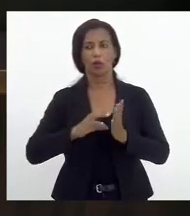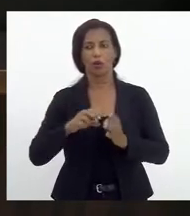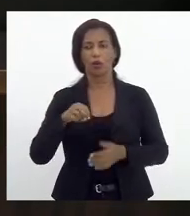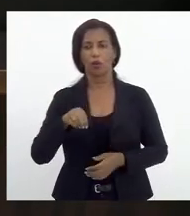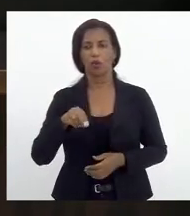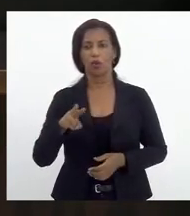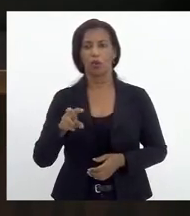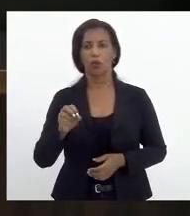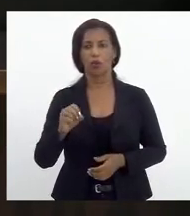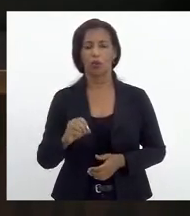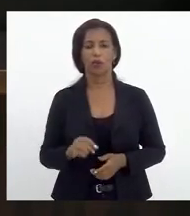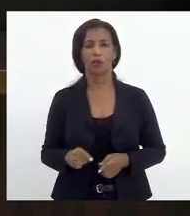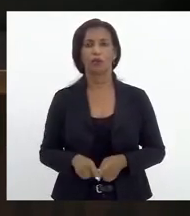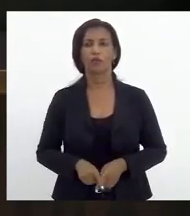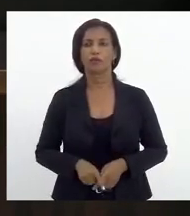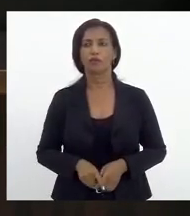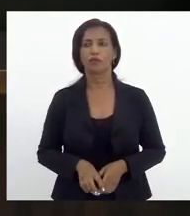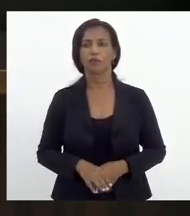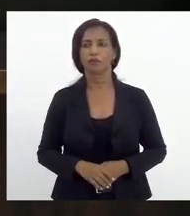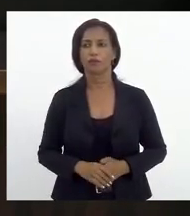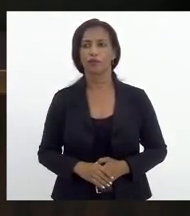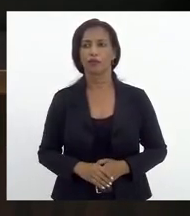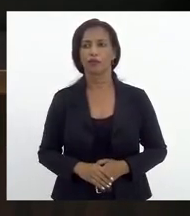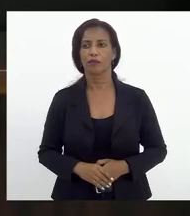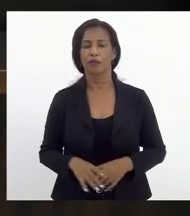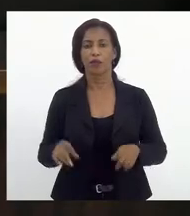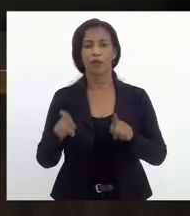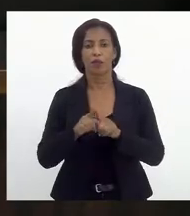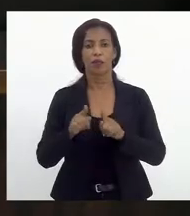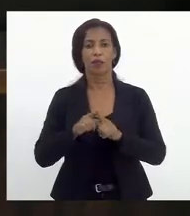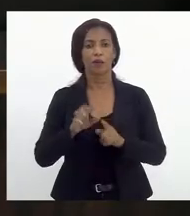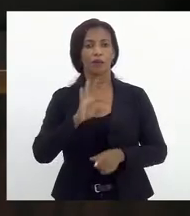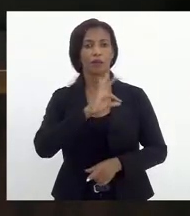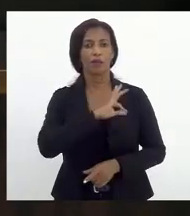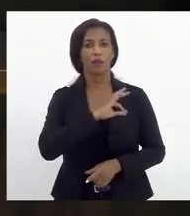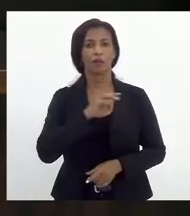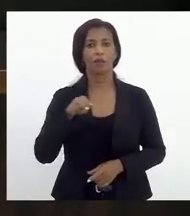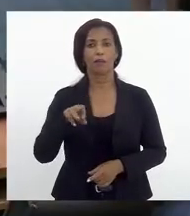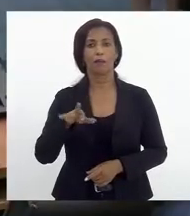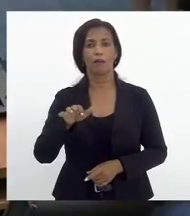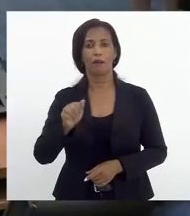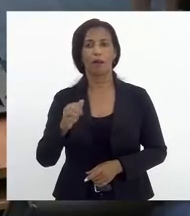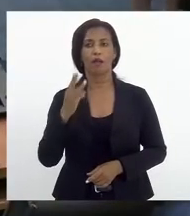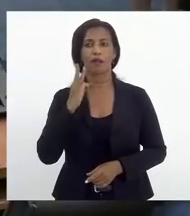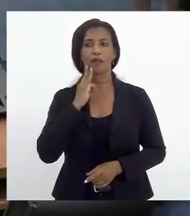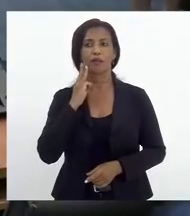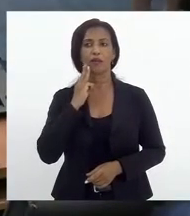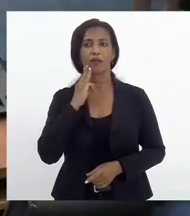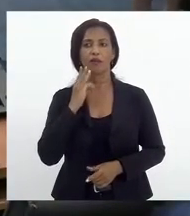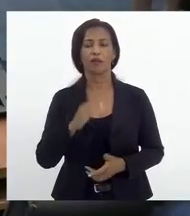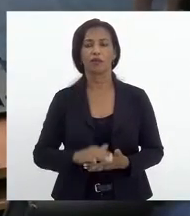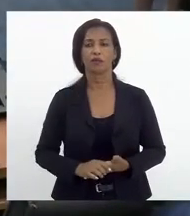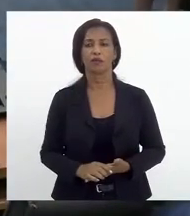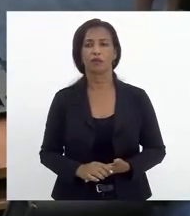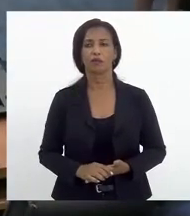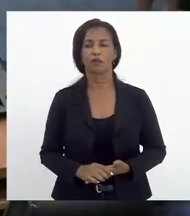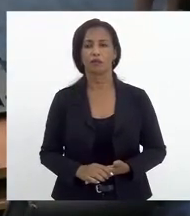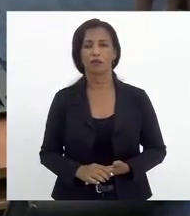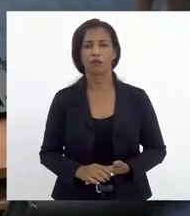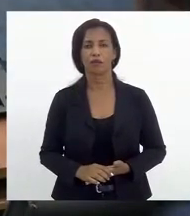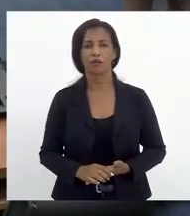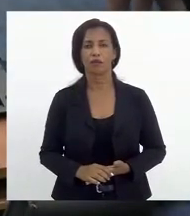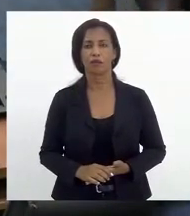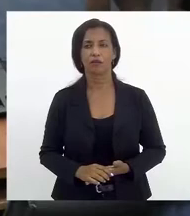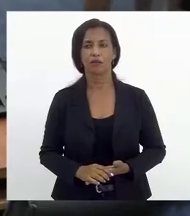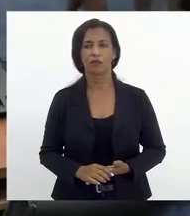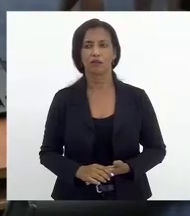Abstenção também da deputada Marta Rocha, deputado Valdec, deputado... Pois